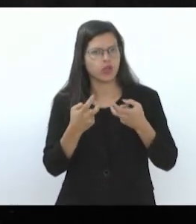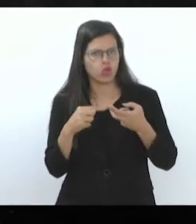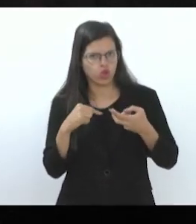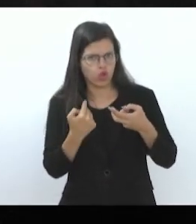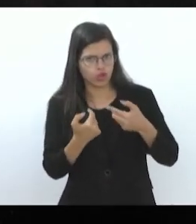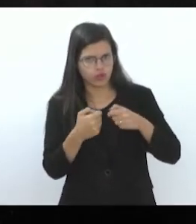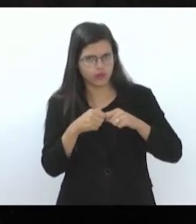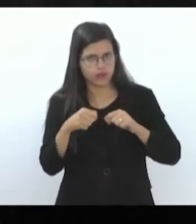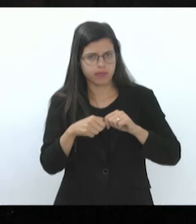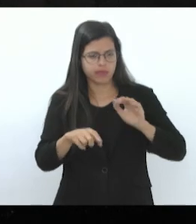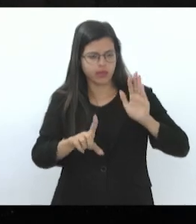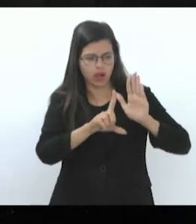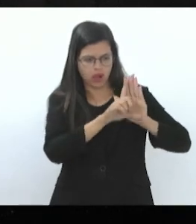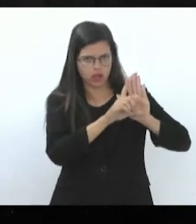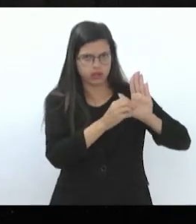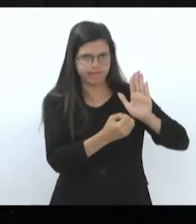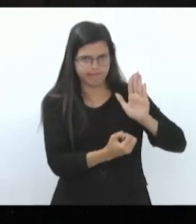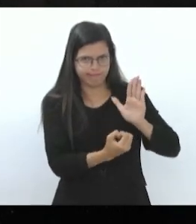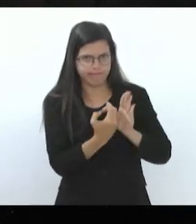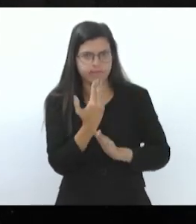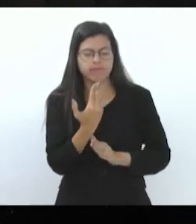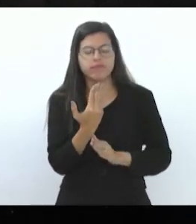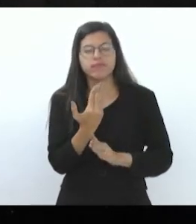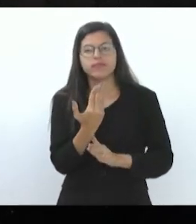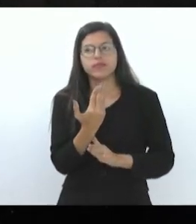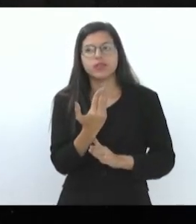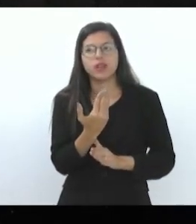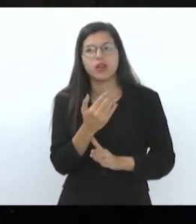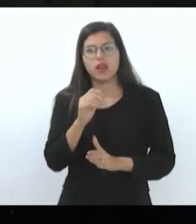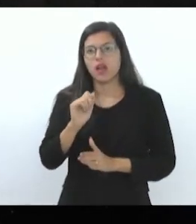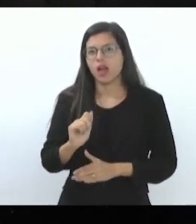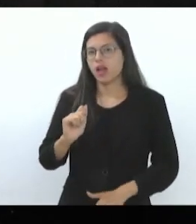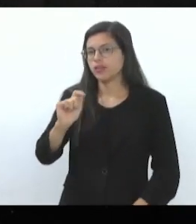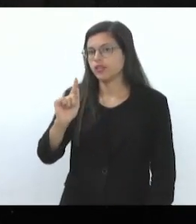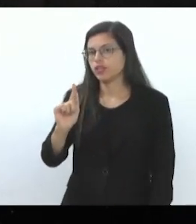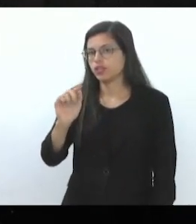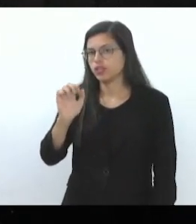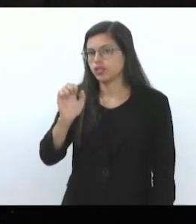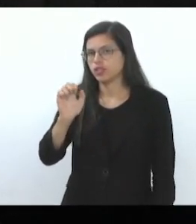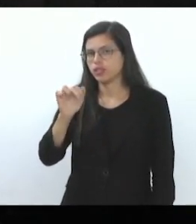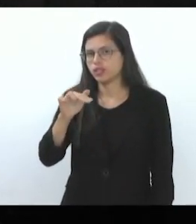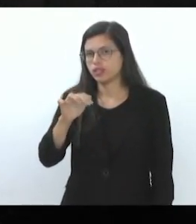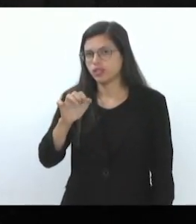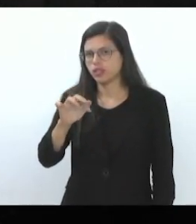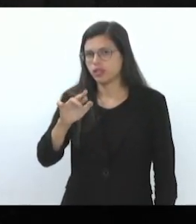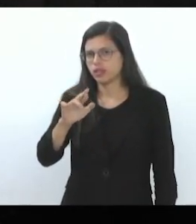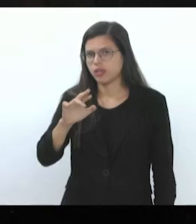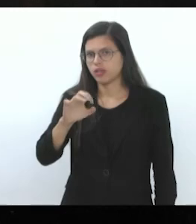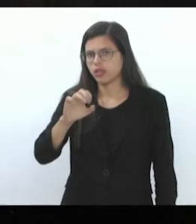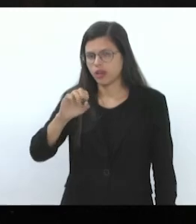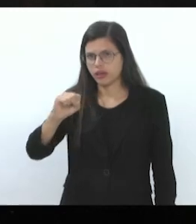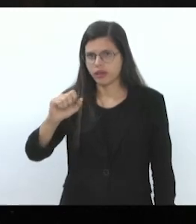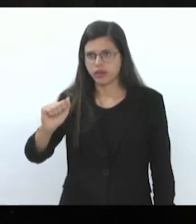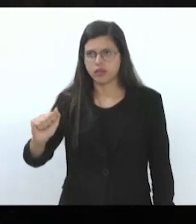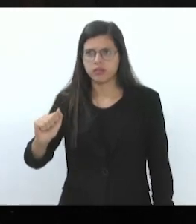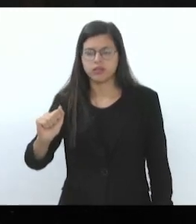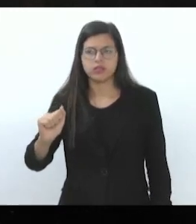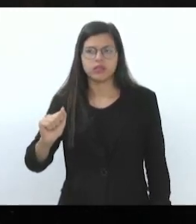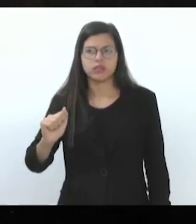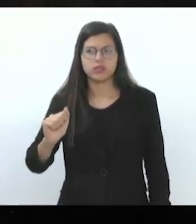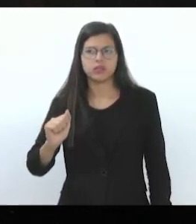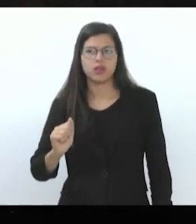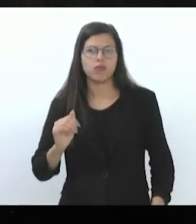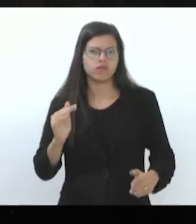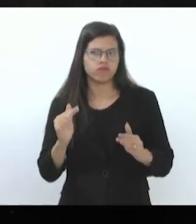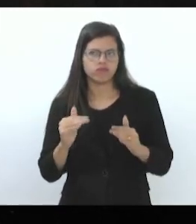a Genersa consoante os parâmetros que a gente definiu em